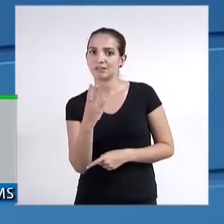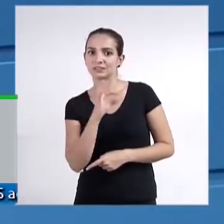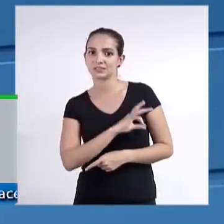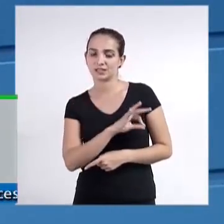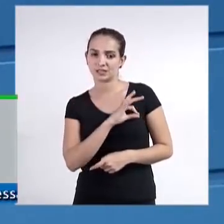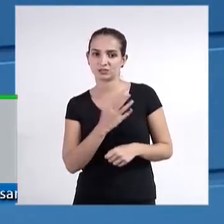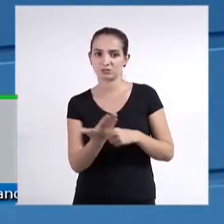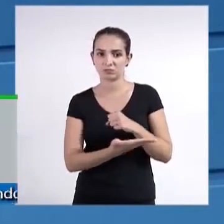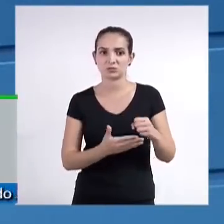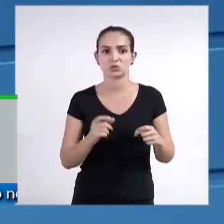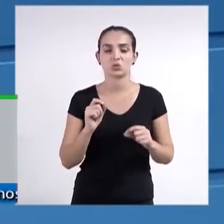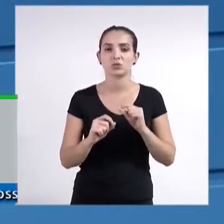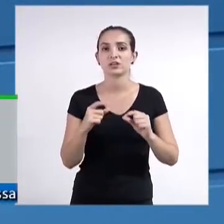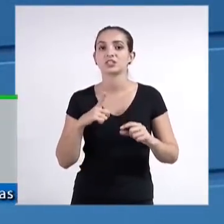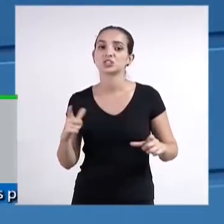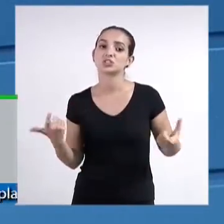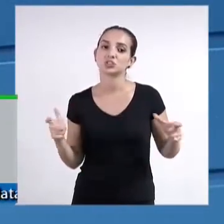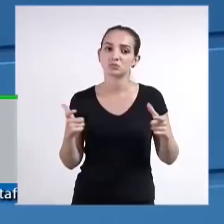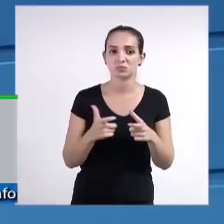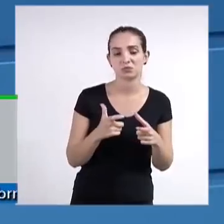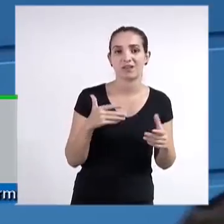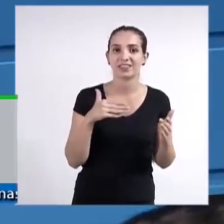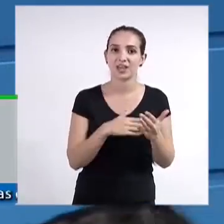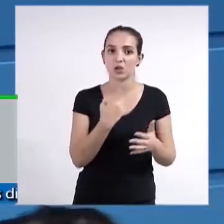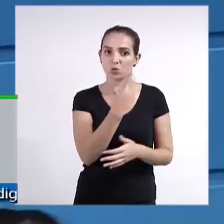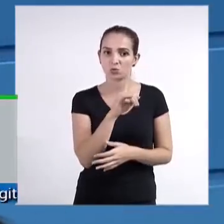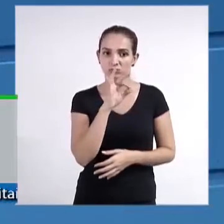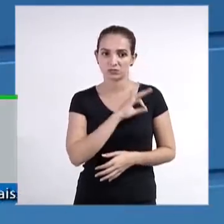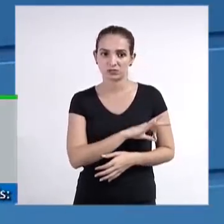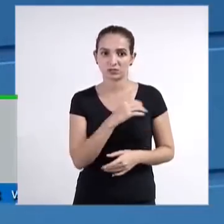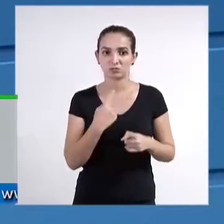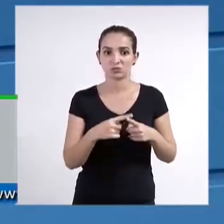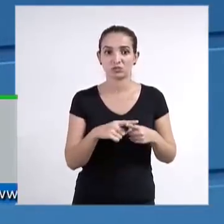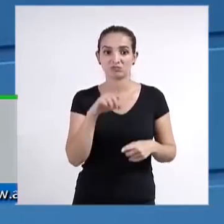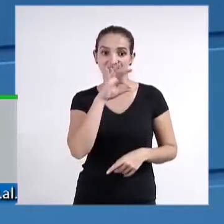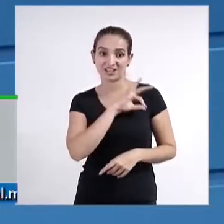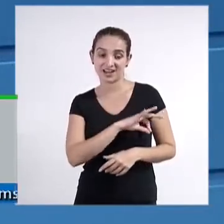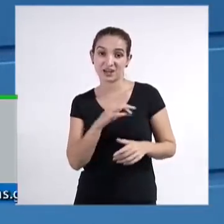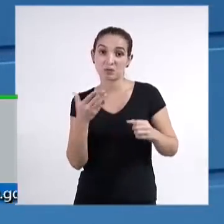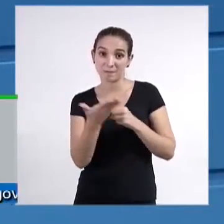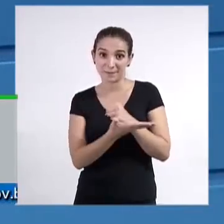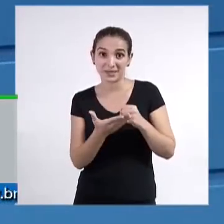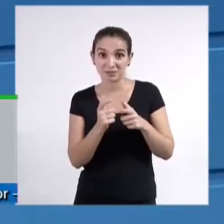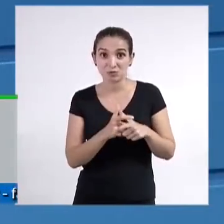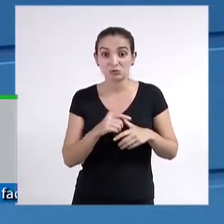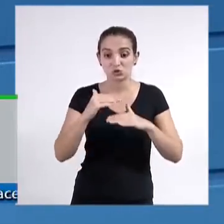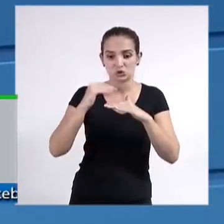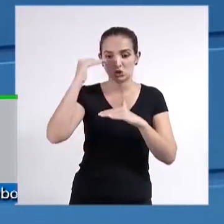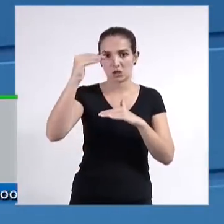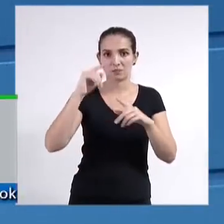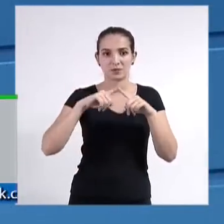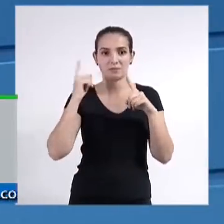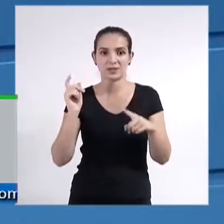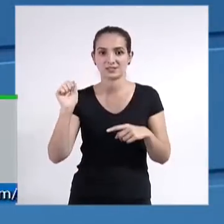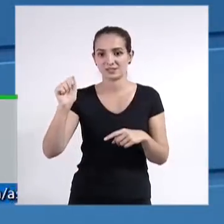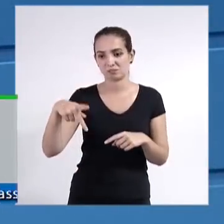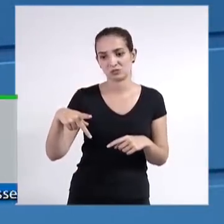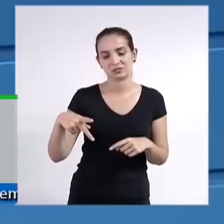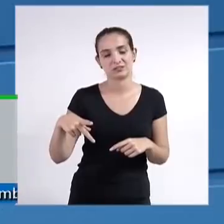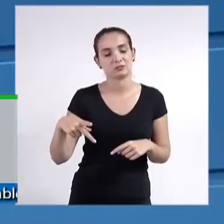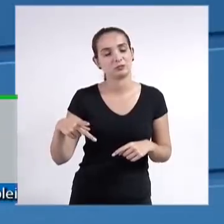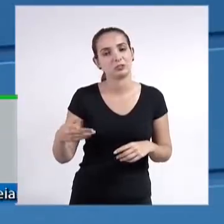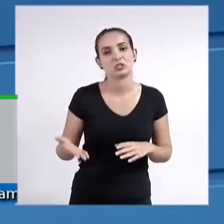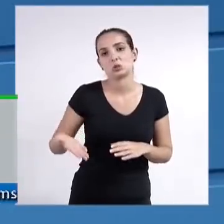tempo a ver diminuído isso para 1 salário, porque cada vez que sobe o salário mínimo, não sobe para quem ganha acima de 1